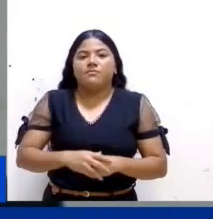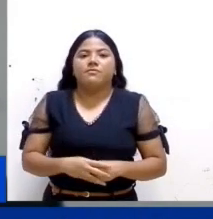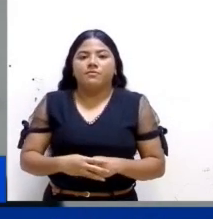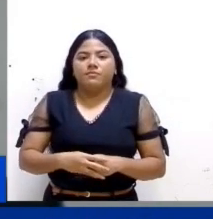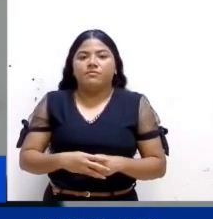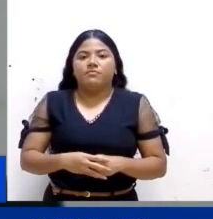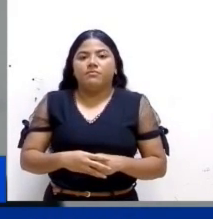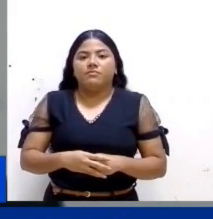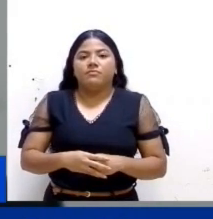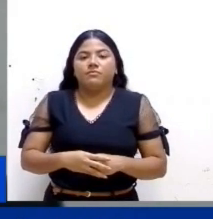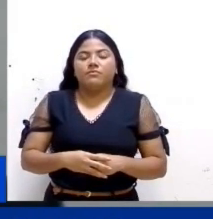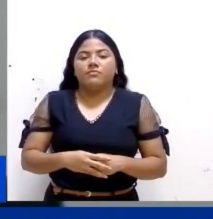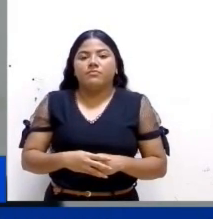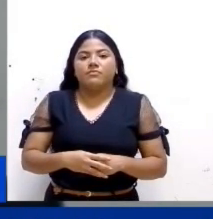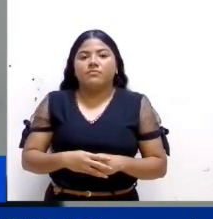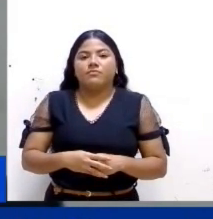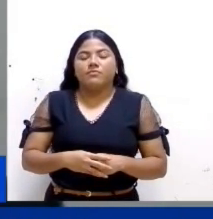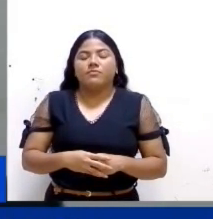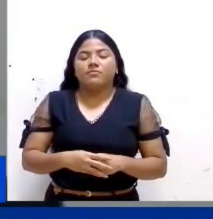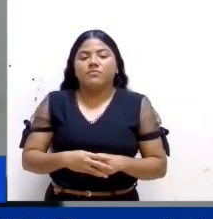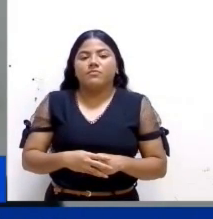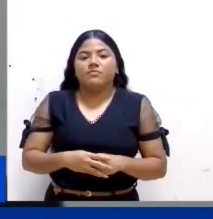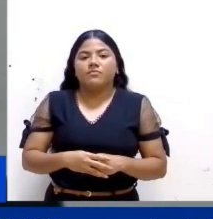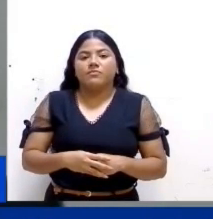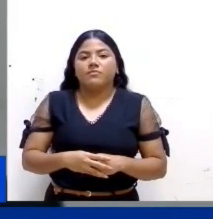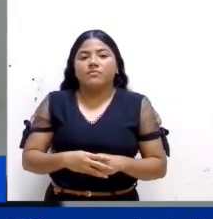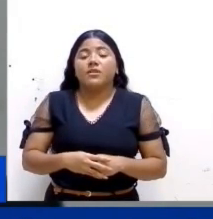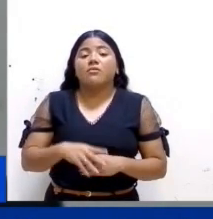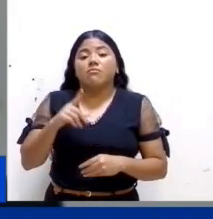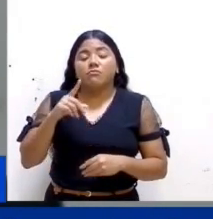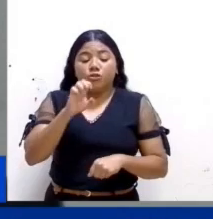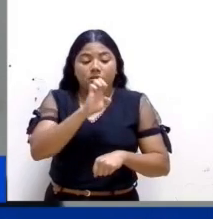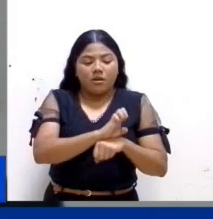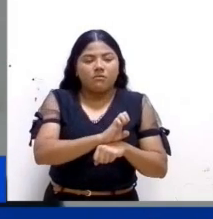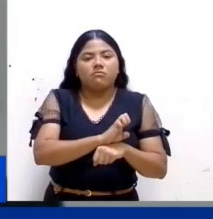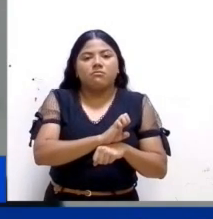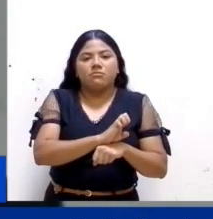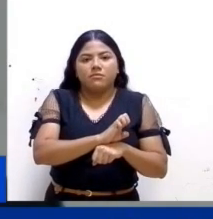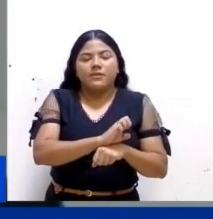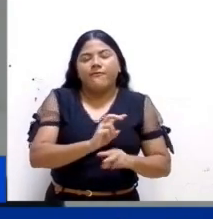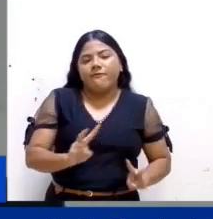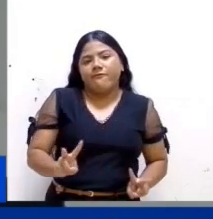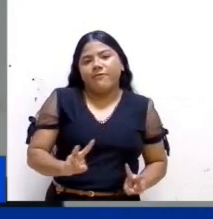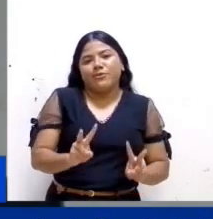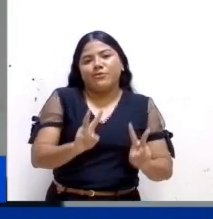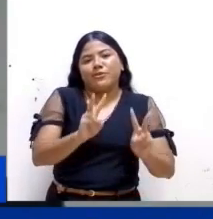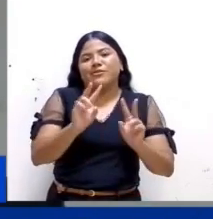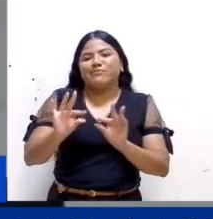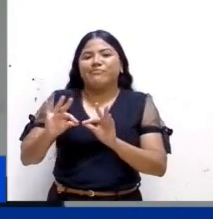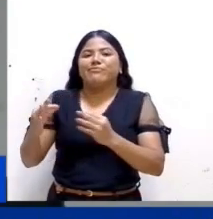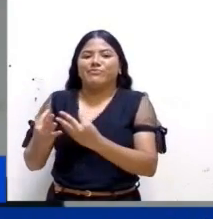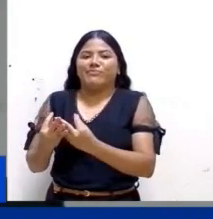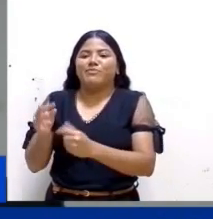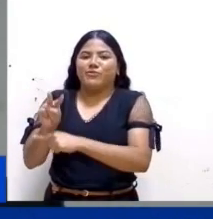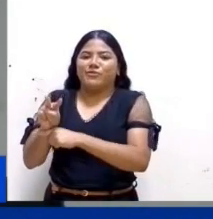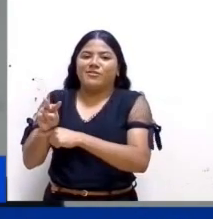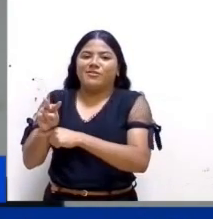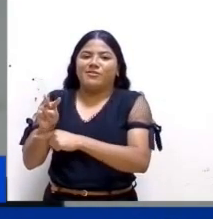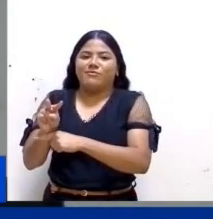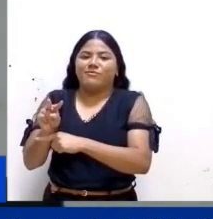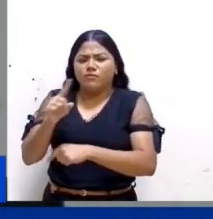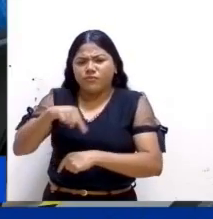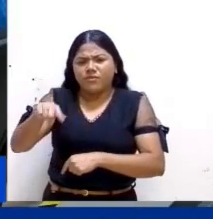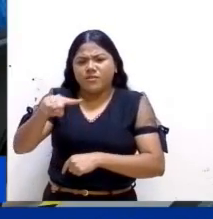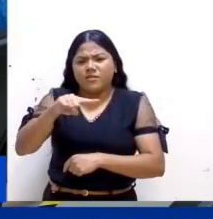estatal na proteção, na tutela do Estado. Vocês entenderam isso, compreenderam, conseguiram